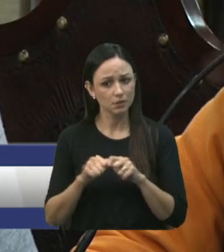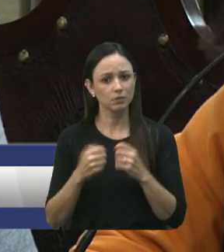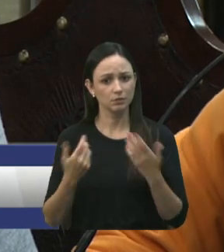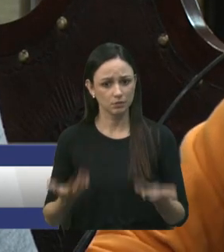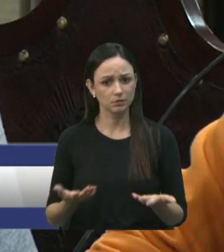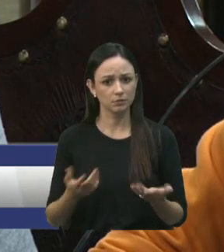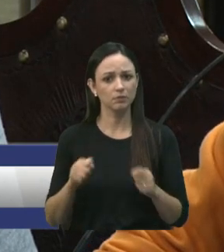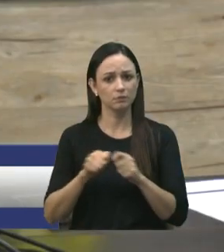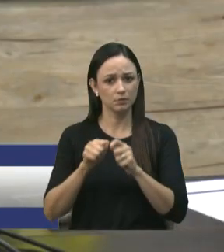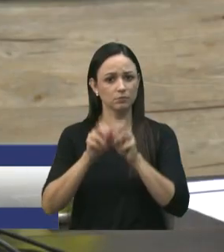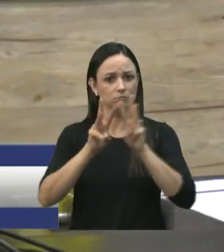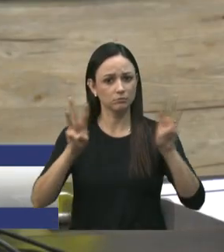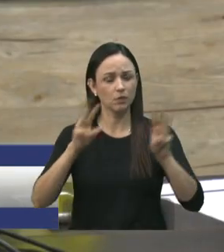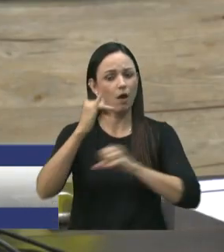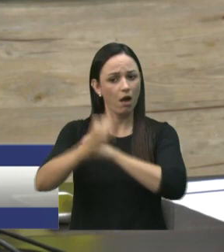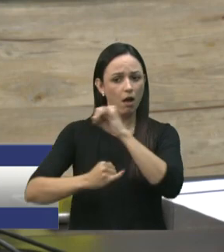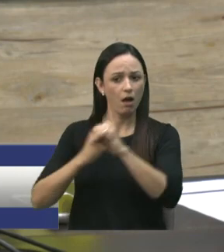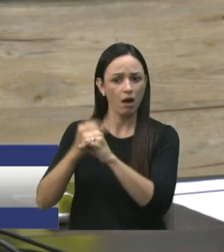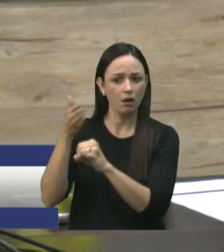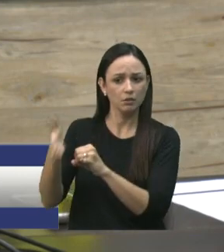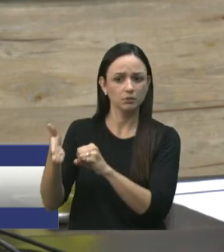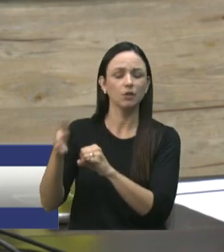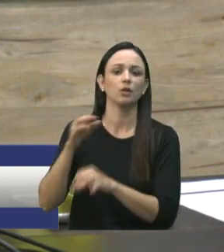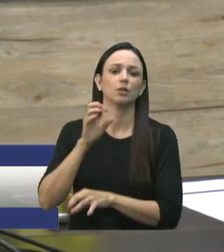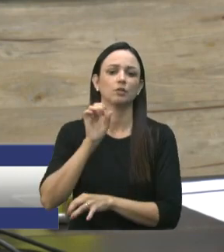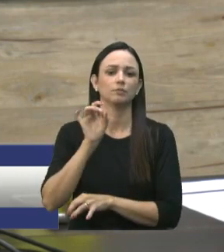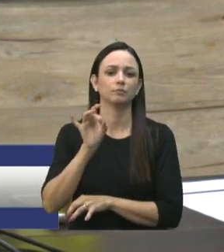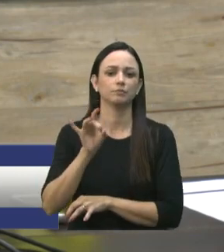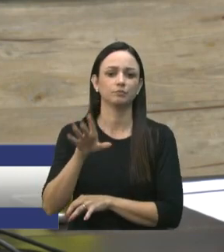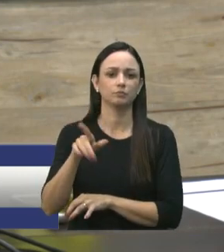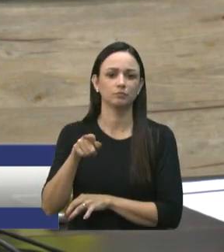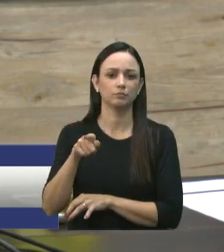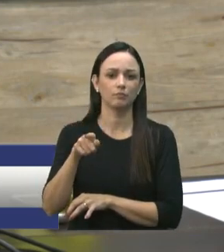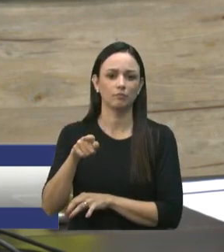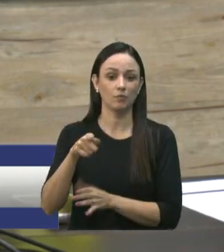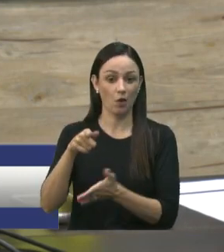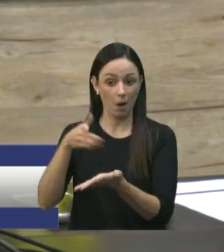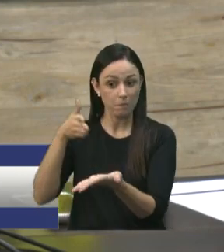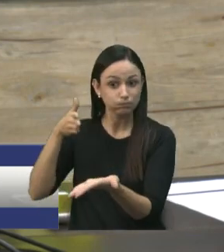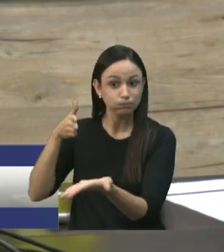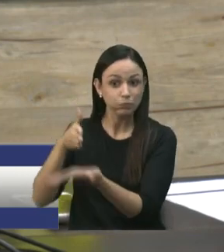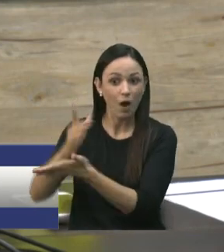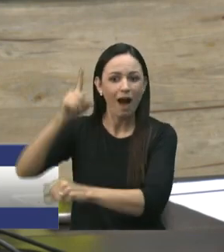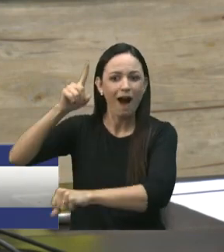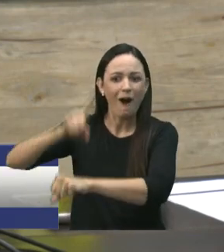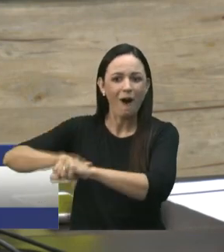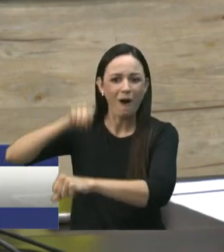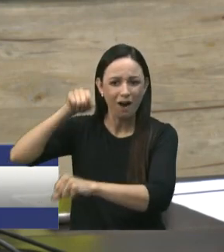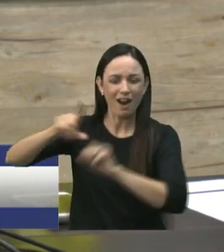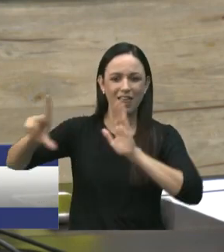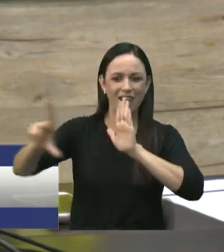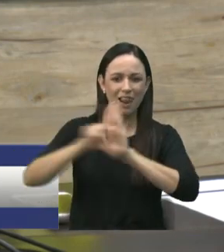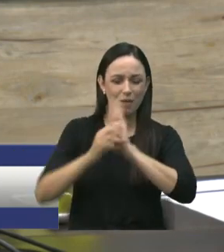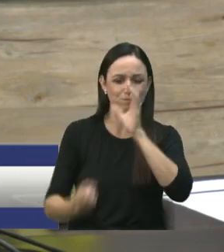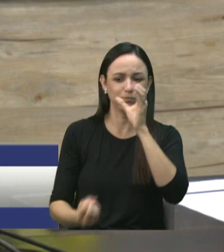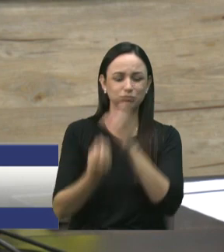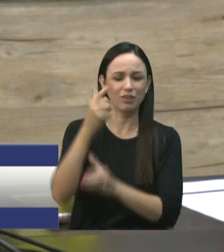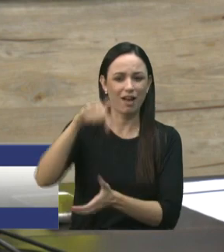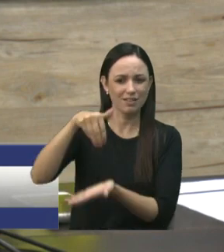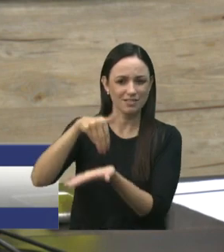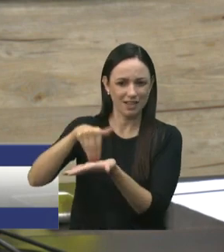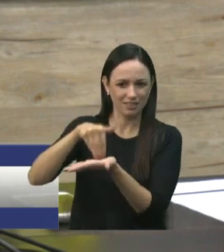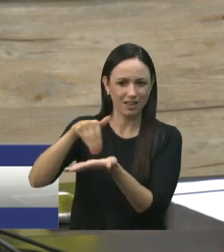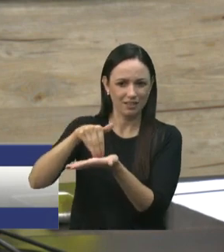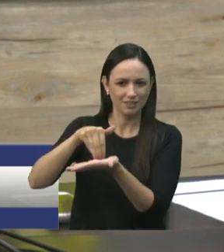forma online. Logo que os senhores aprovaram a legislação que criou a secretaria, uma